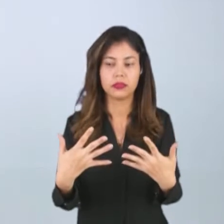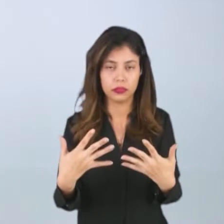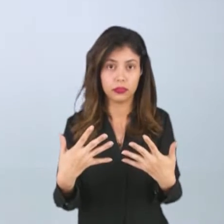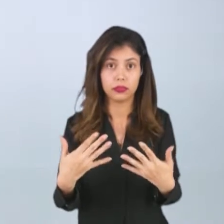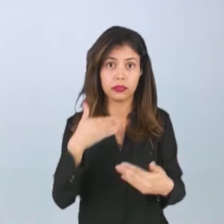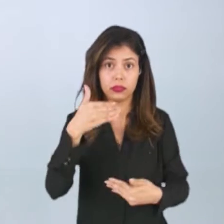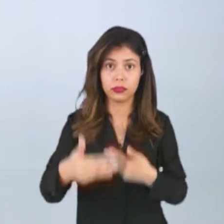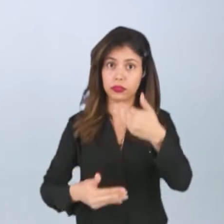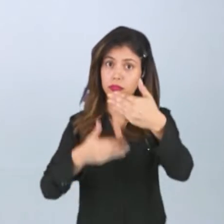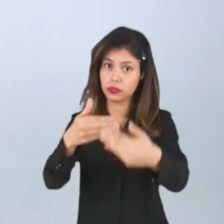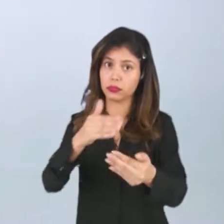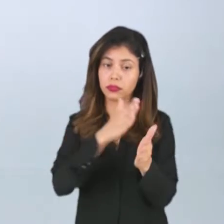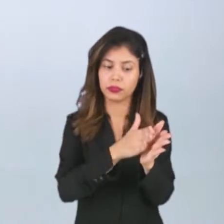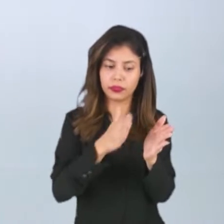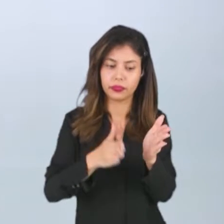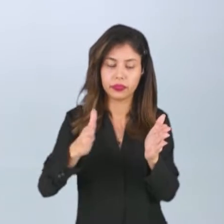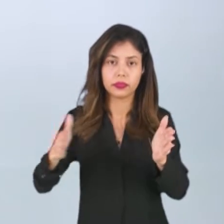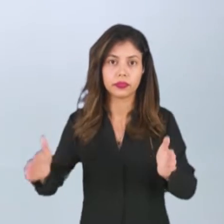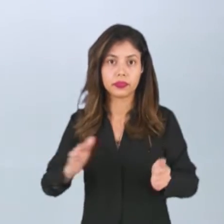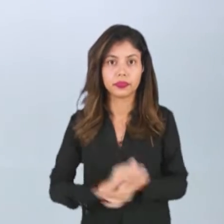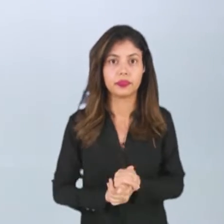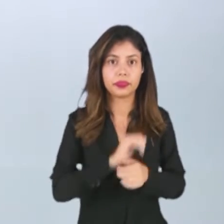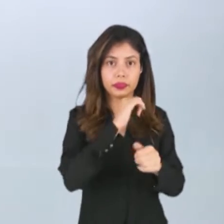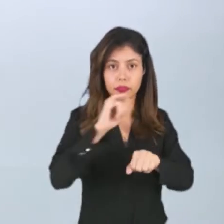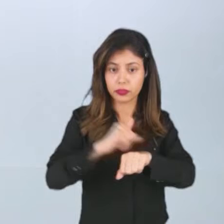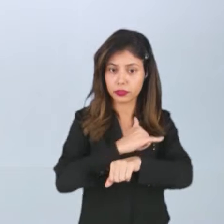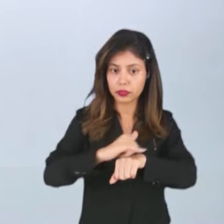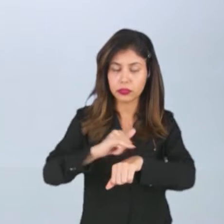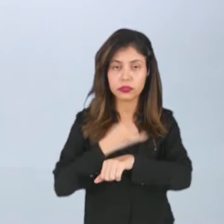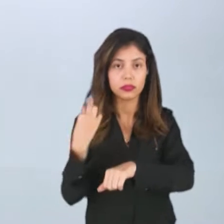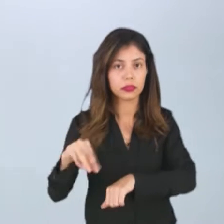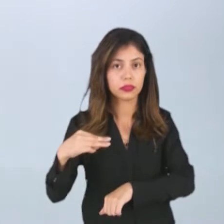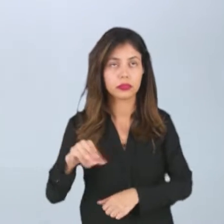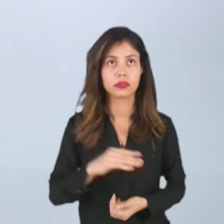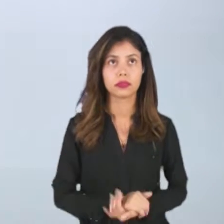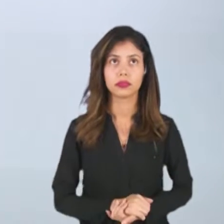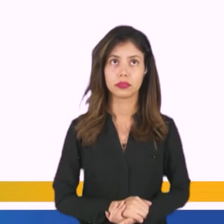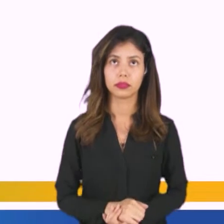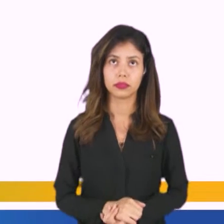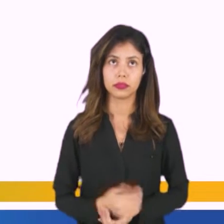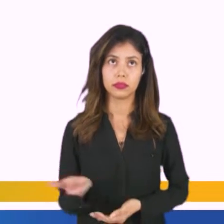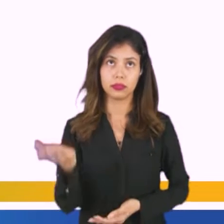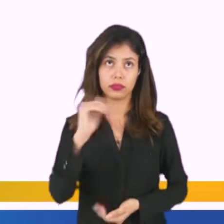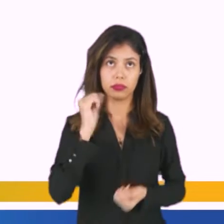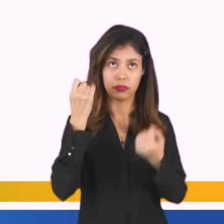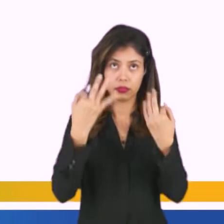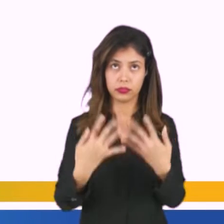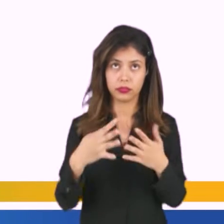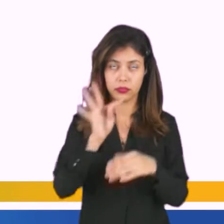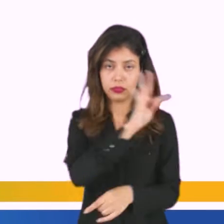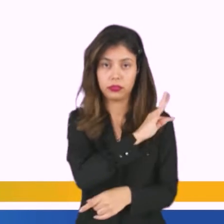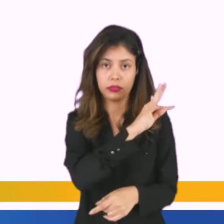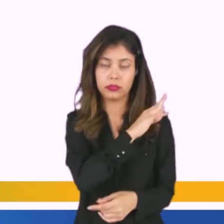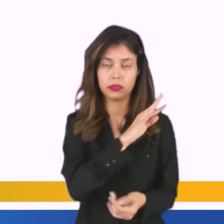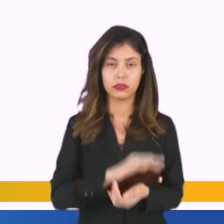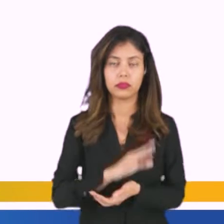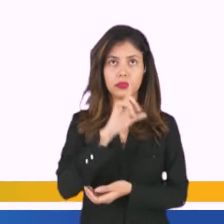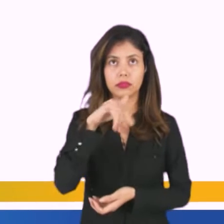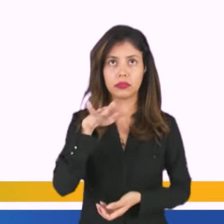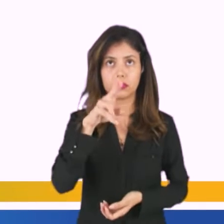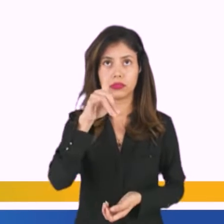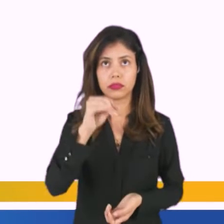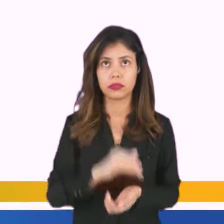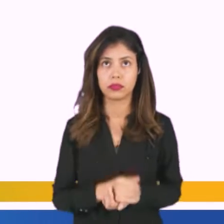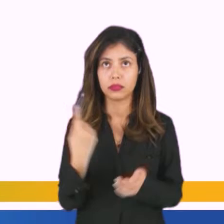explicações e o decorrer do passo a passo das estratégias matemáticas. Então vamos aplicar a técnica de